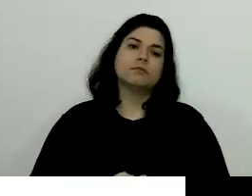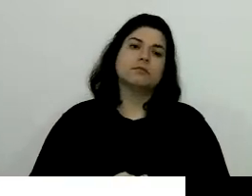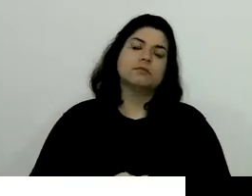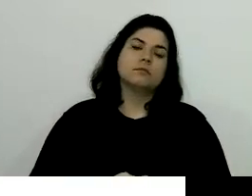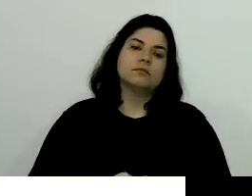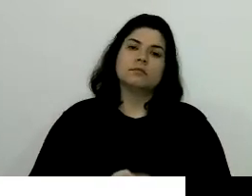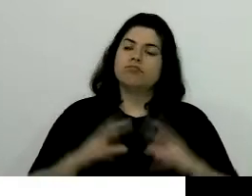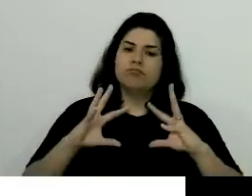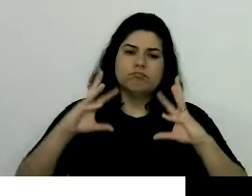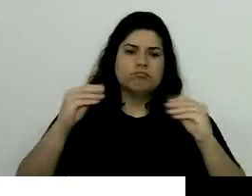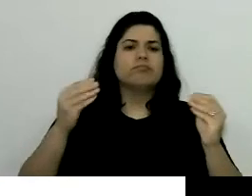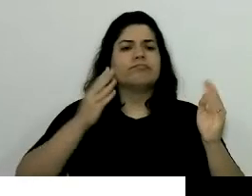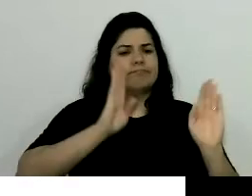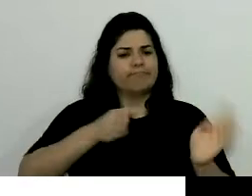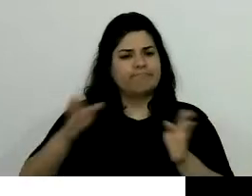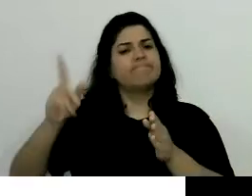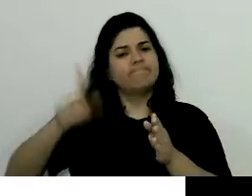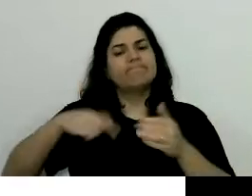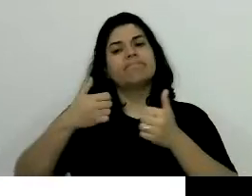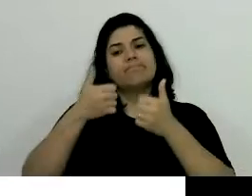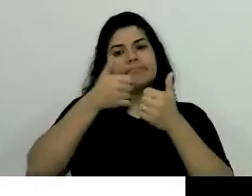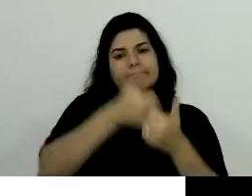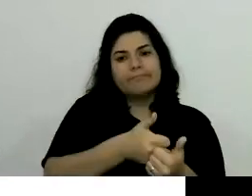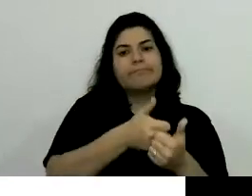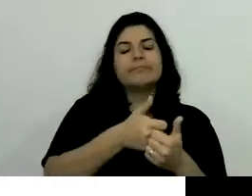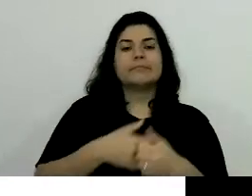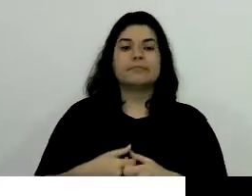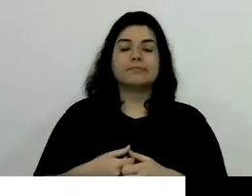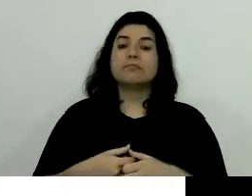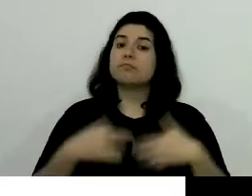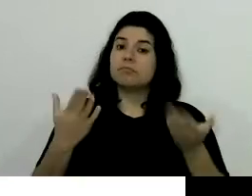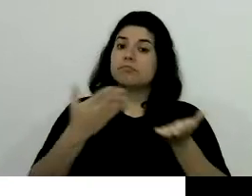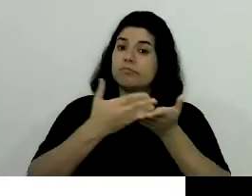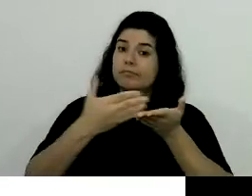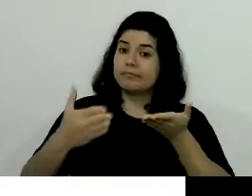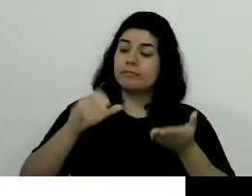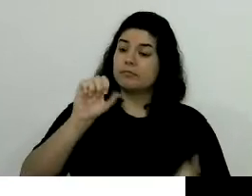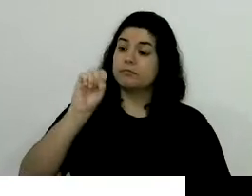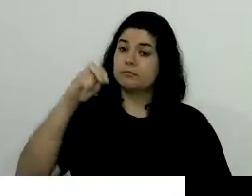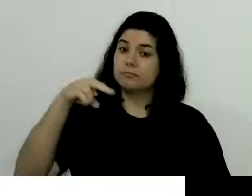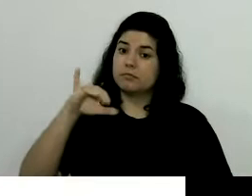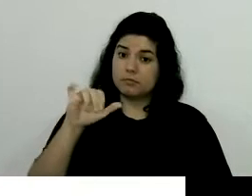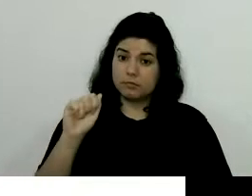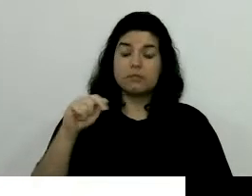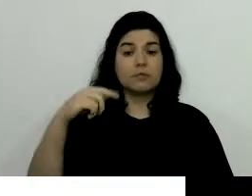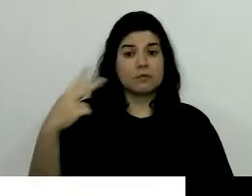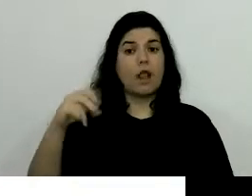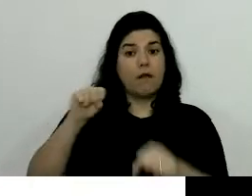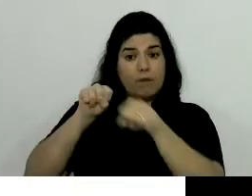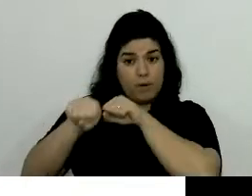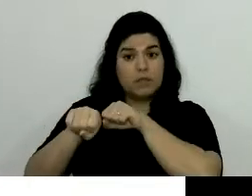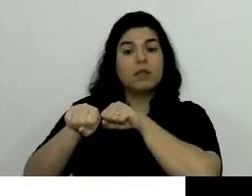Todo esse processo foi acompanhado, né? E a partir de então a Sônia Spigolon seguiu na sua formação